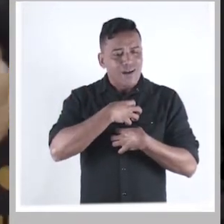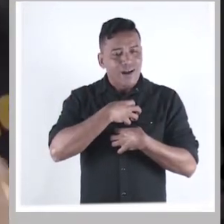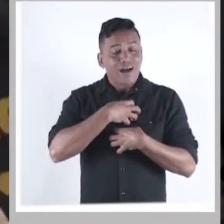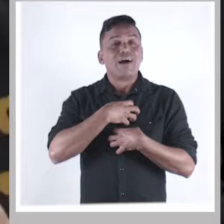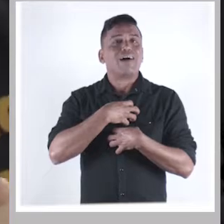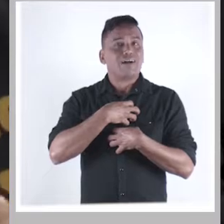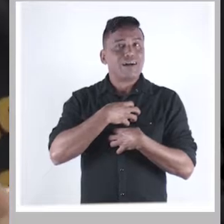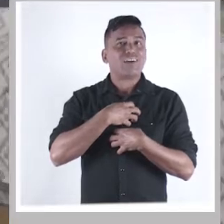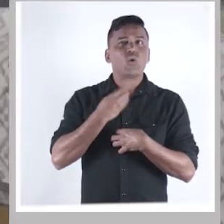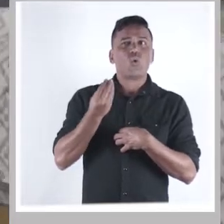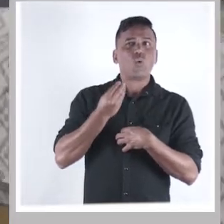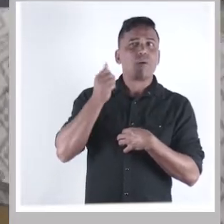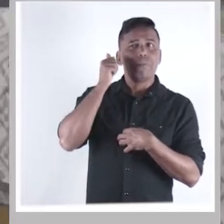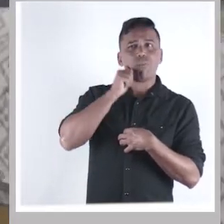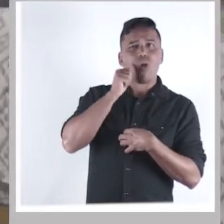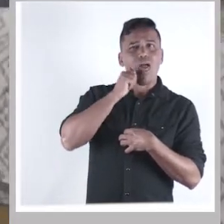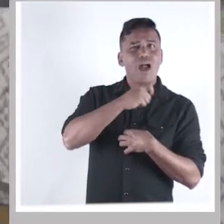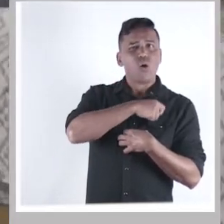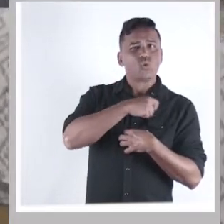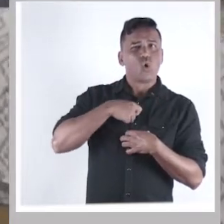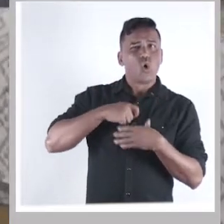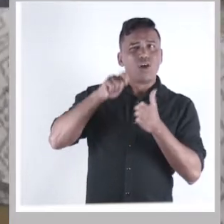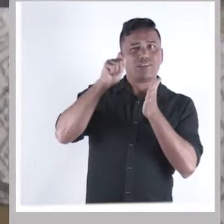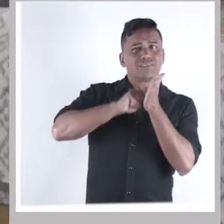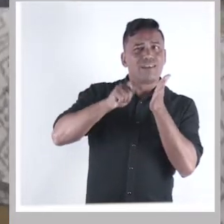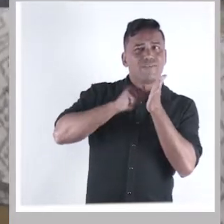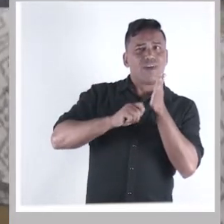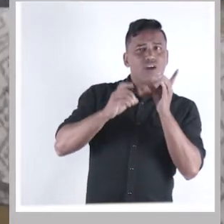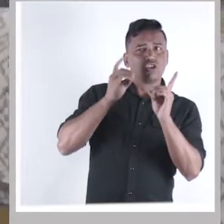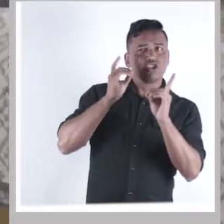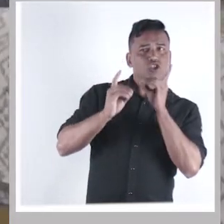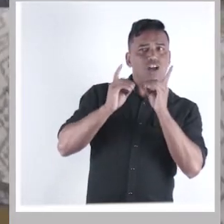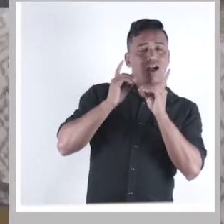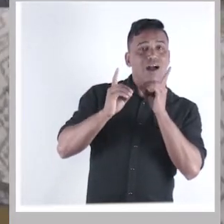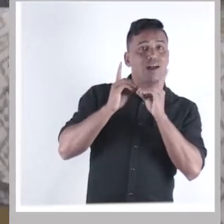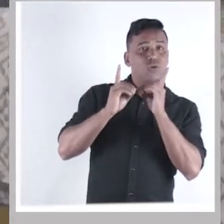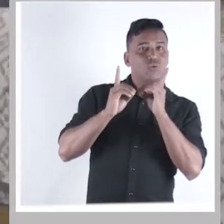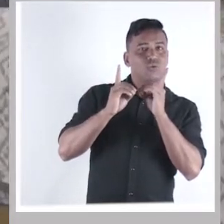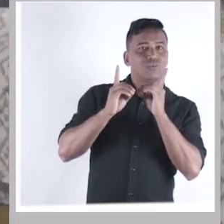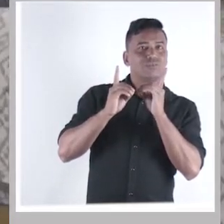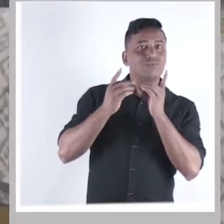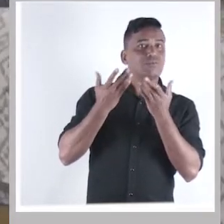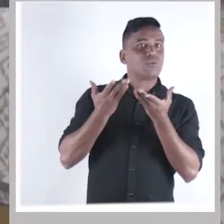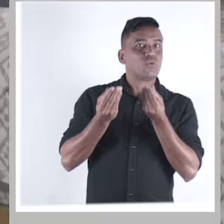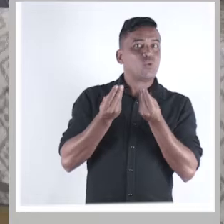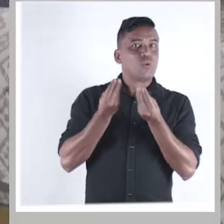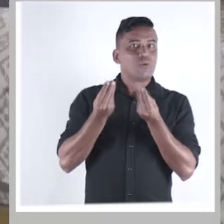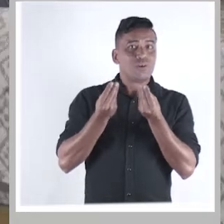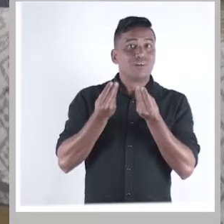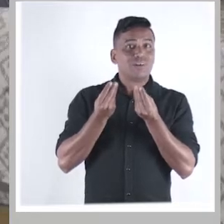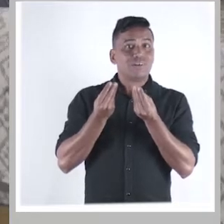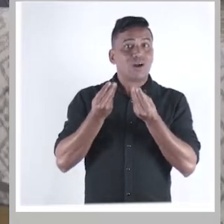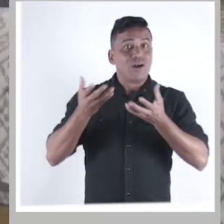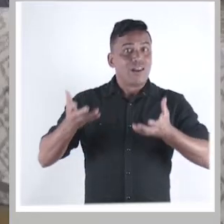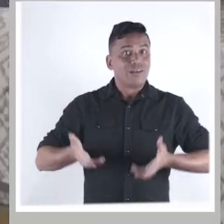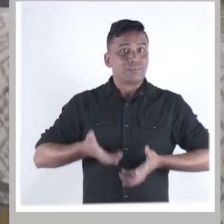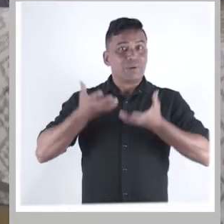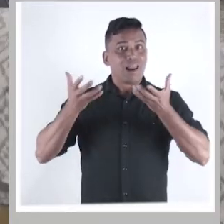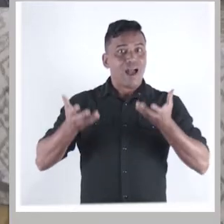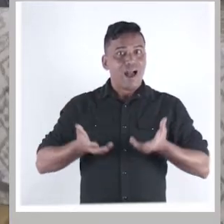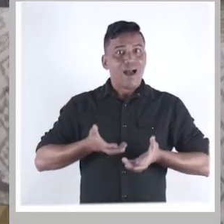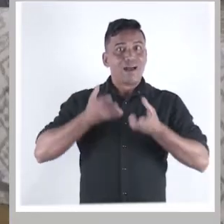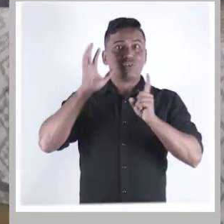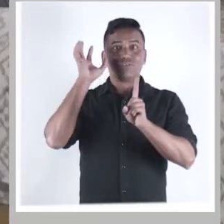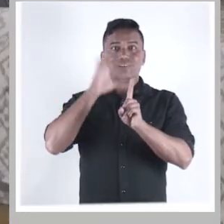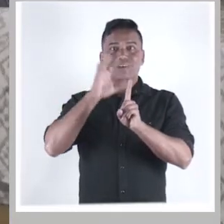a tentar para a forma, né? Você fala, olha, como é que ela construiu esse diálogo aqui, né? Ou seja, Alice Walker é